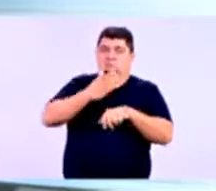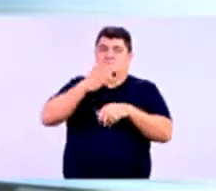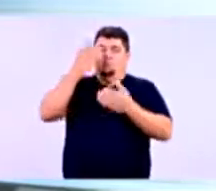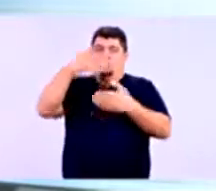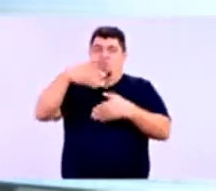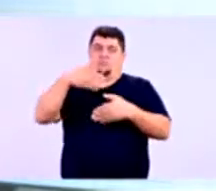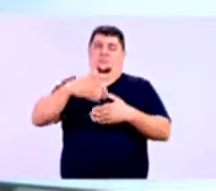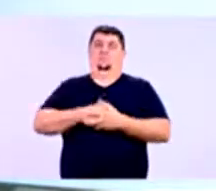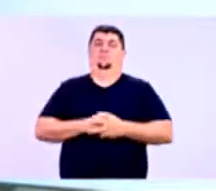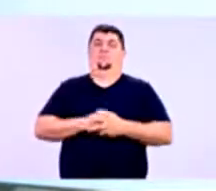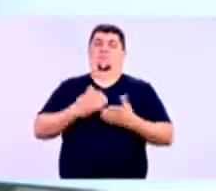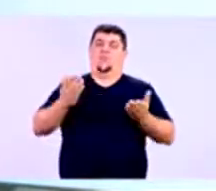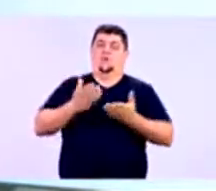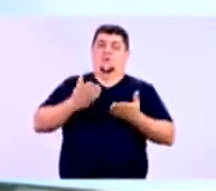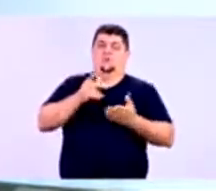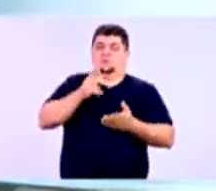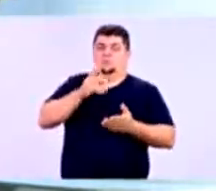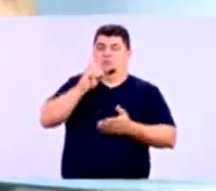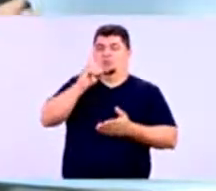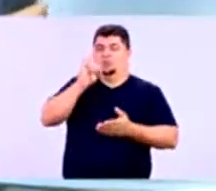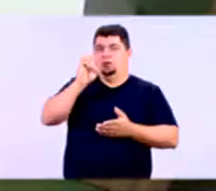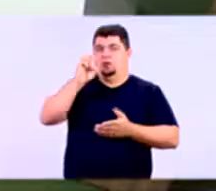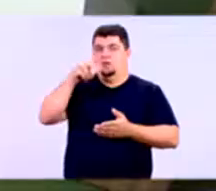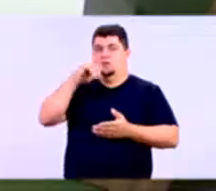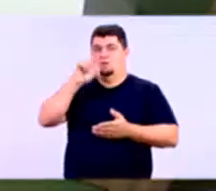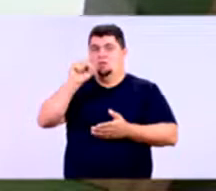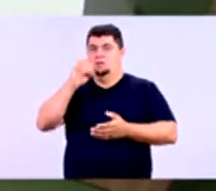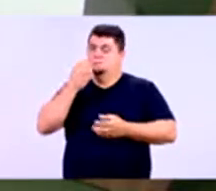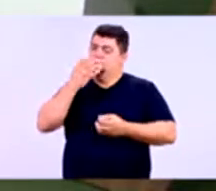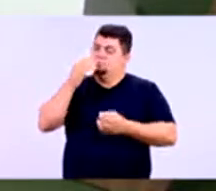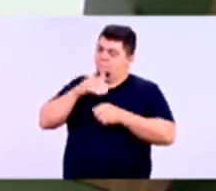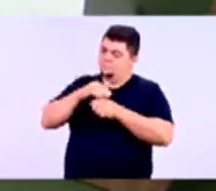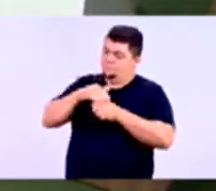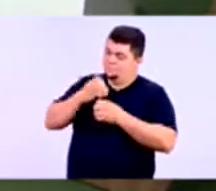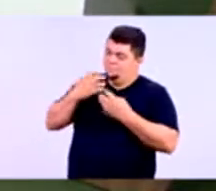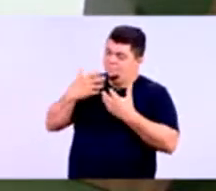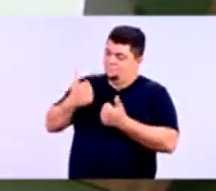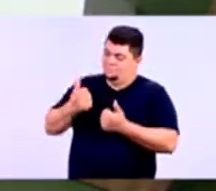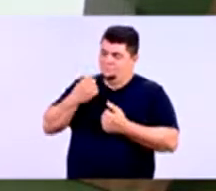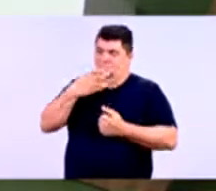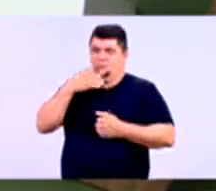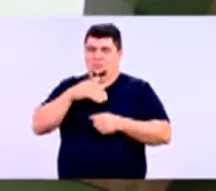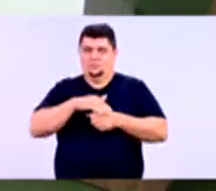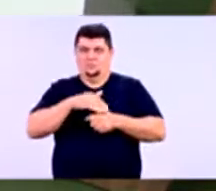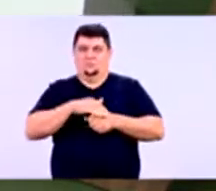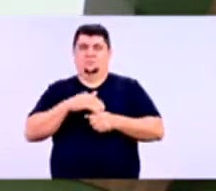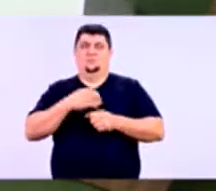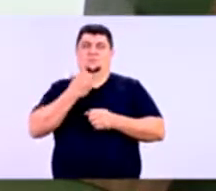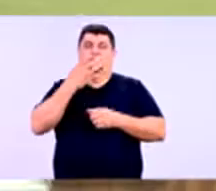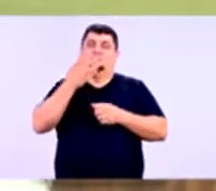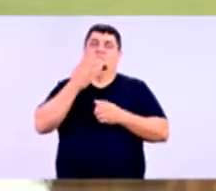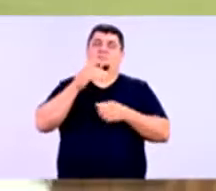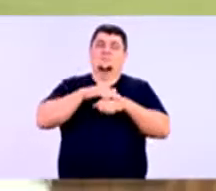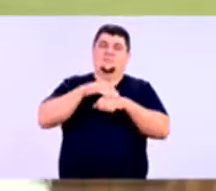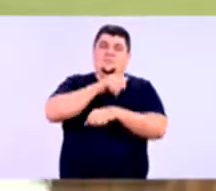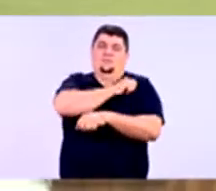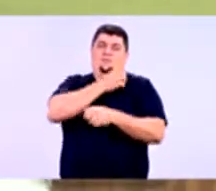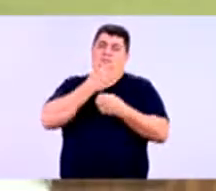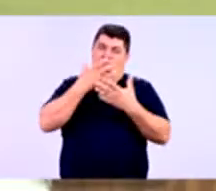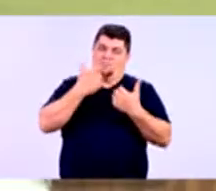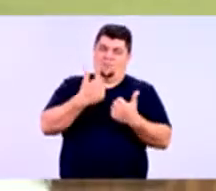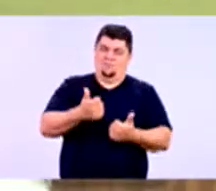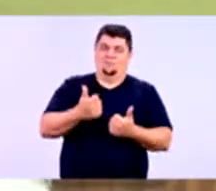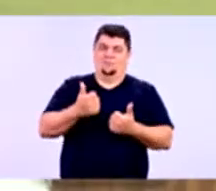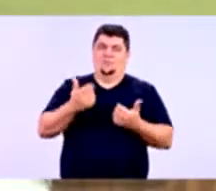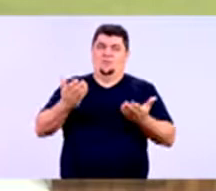pouco. E hoje comigo a professora Denise. Boa noite, Denise. Boa noite, professor Rafael. Boa noite, alunos. Tudo bom? Estarei